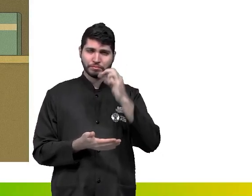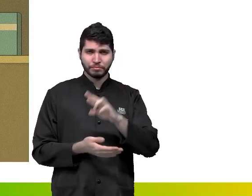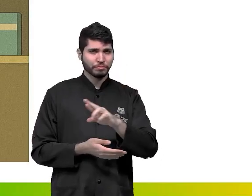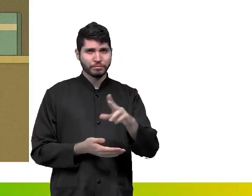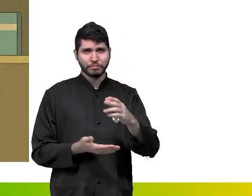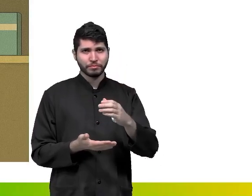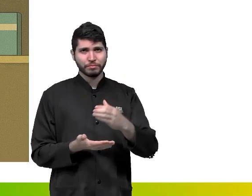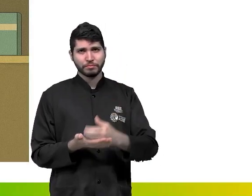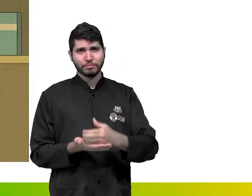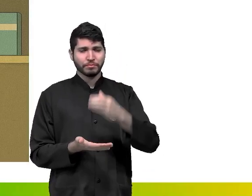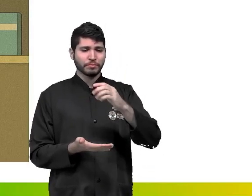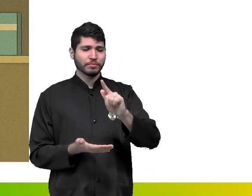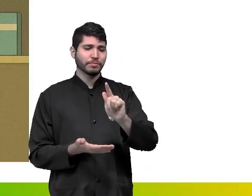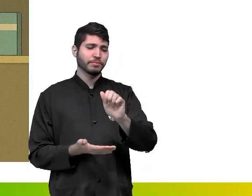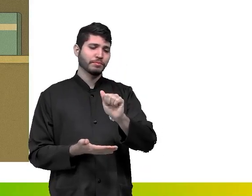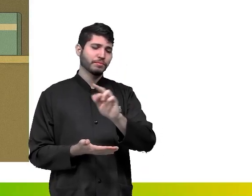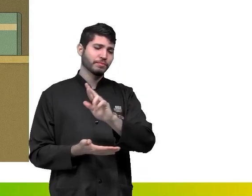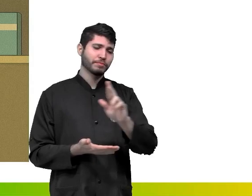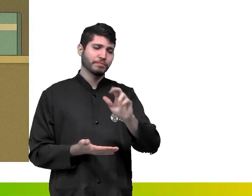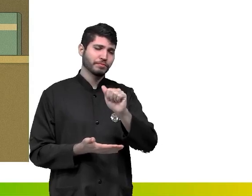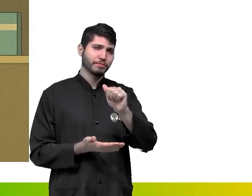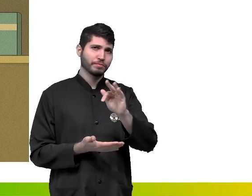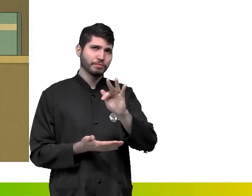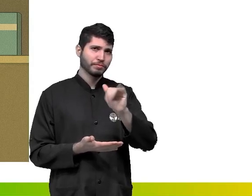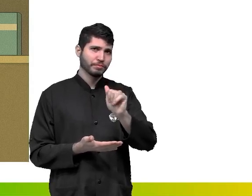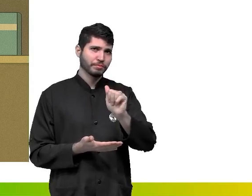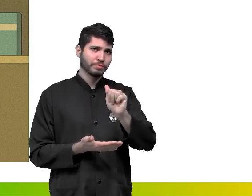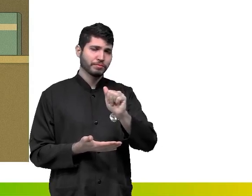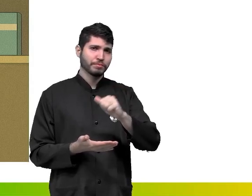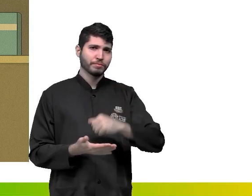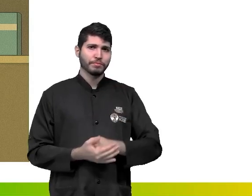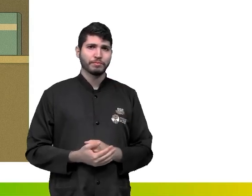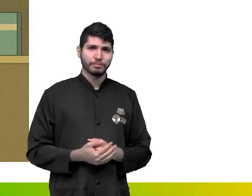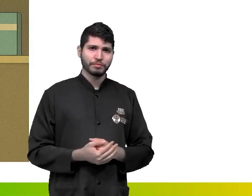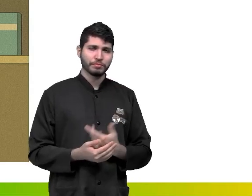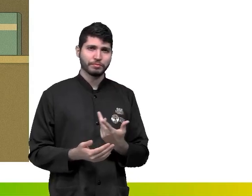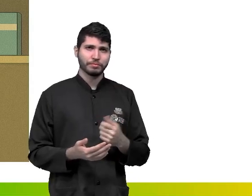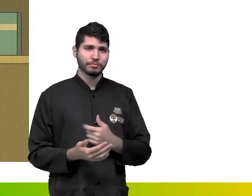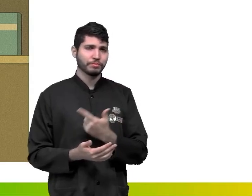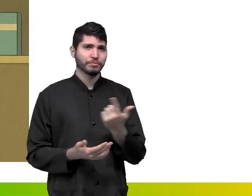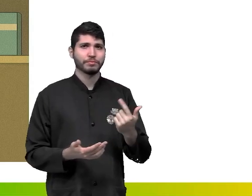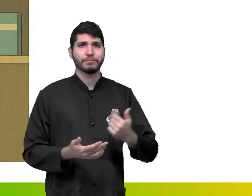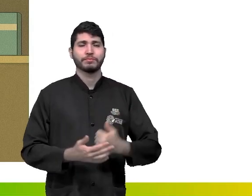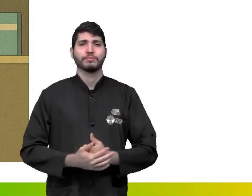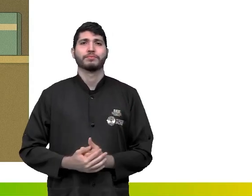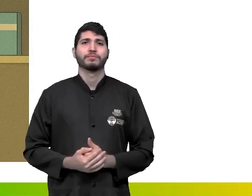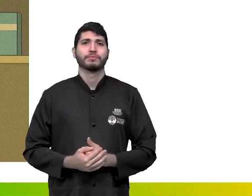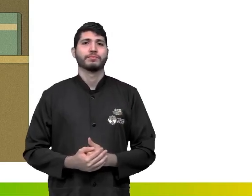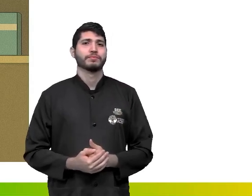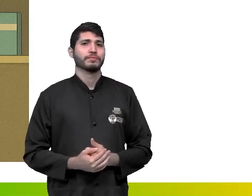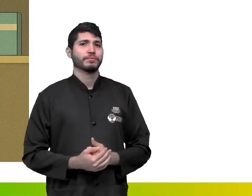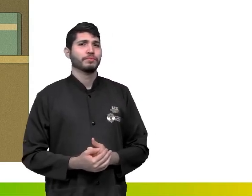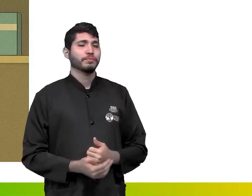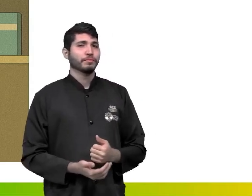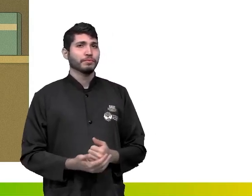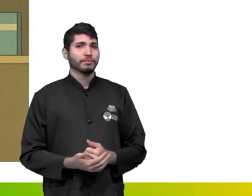garrafa, né? E aqui a outra pessoa responde, 120